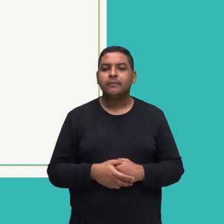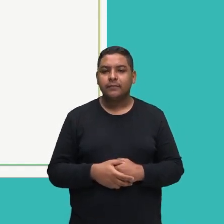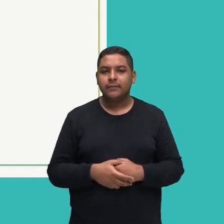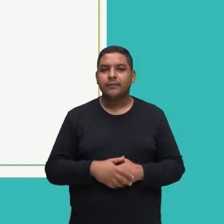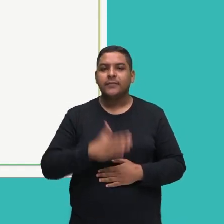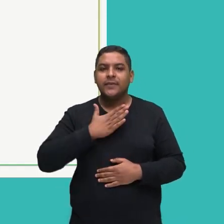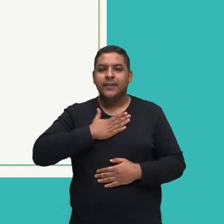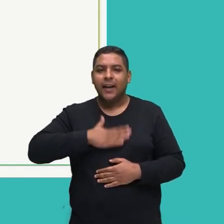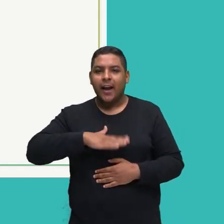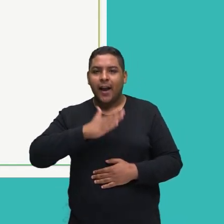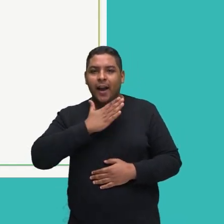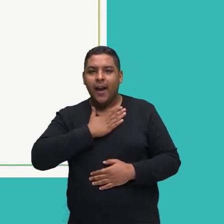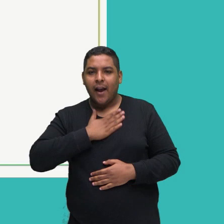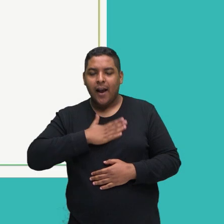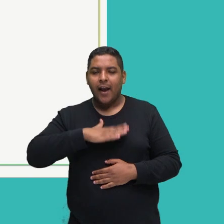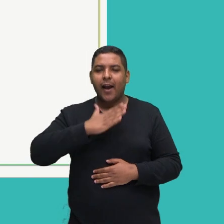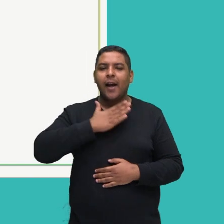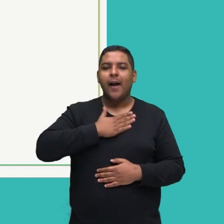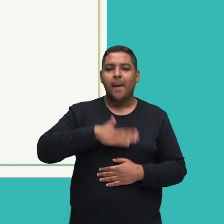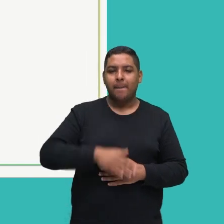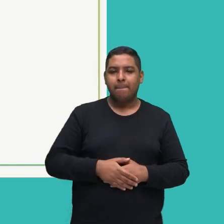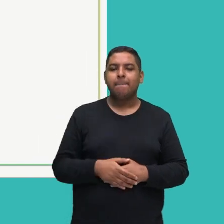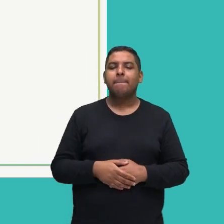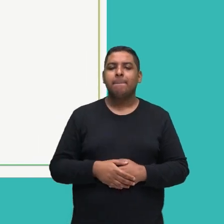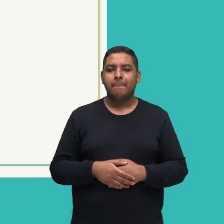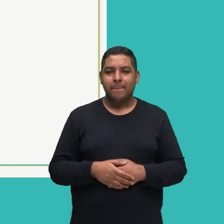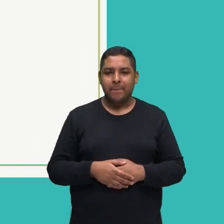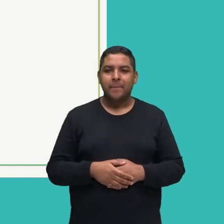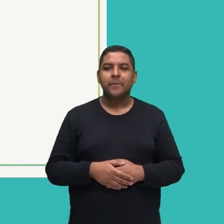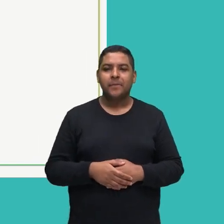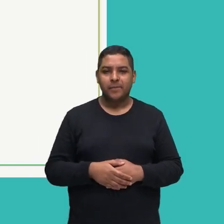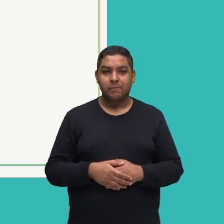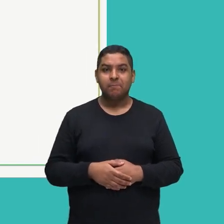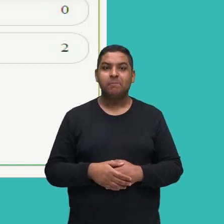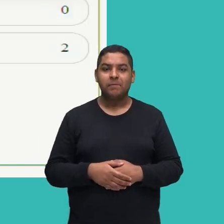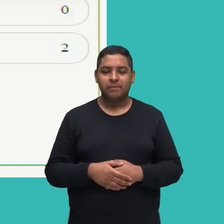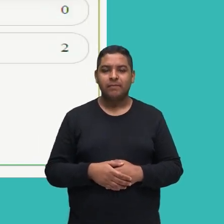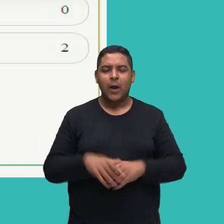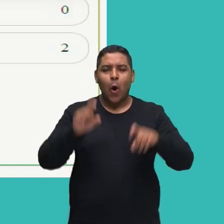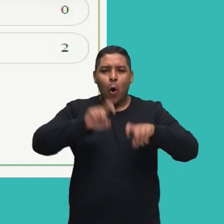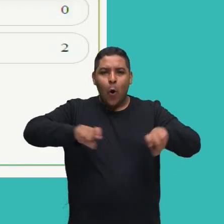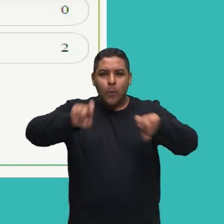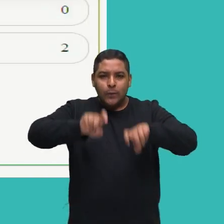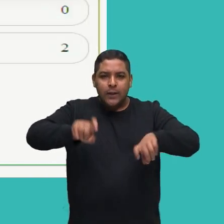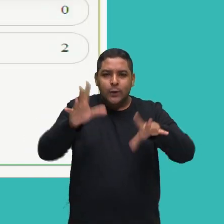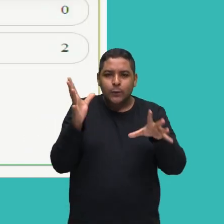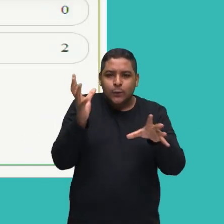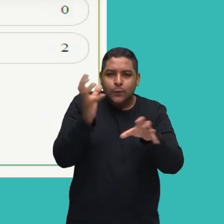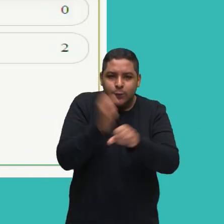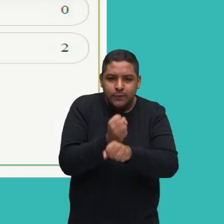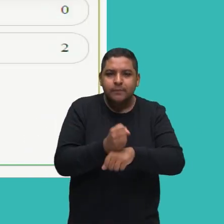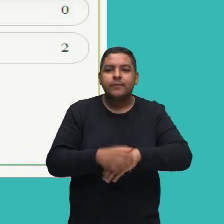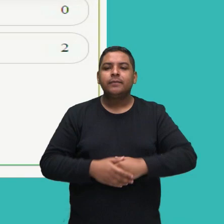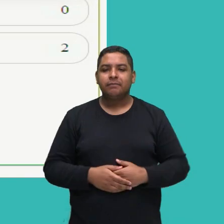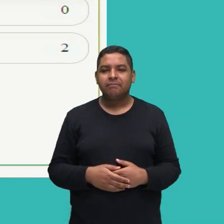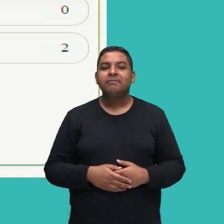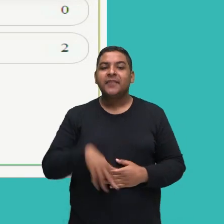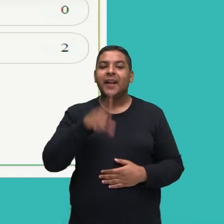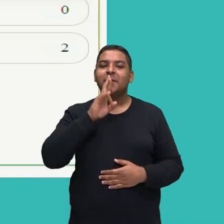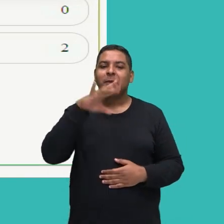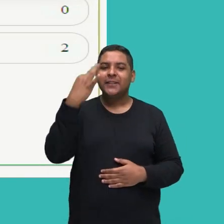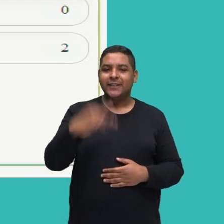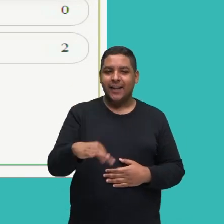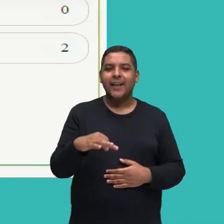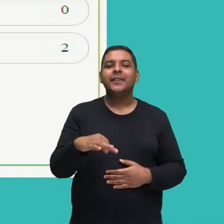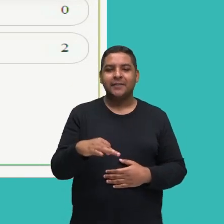rodando ali. Os nossos computadores estão ali tentando resolver. Resposta correta, olha